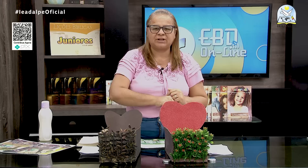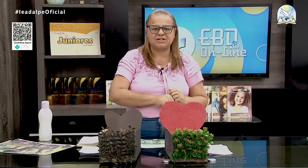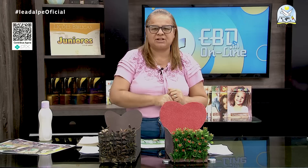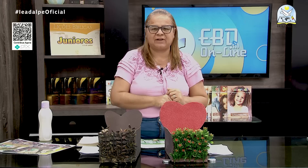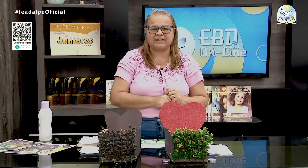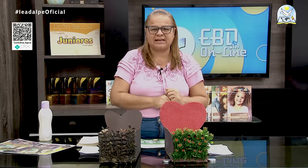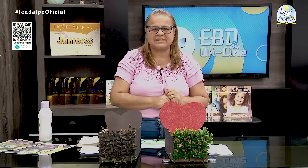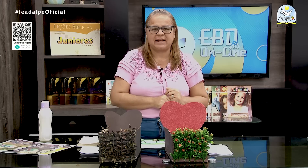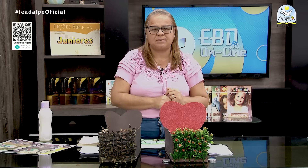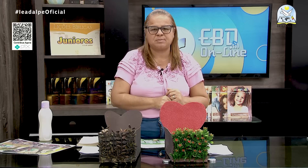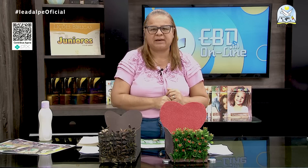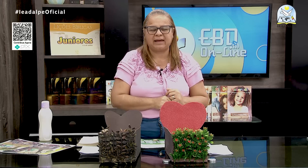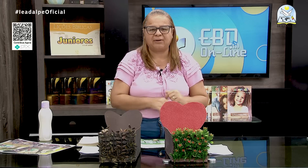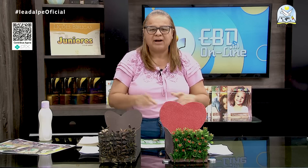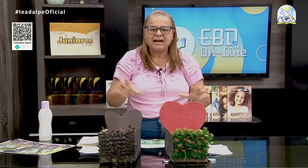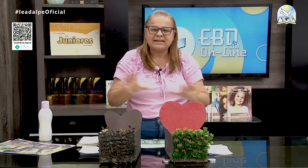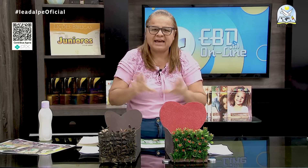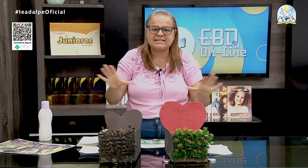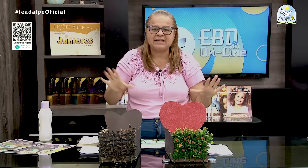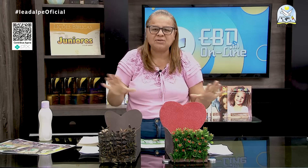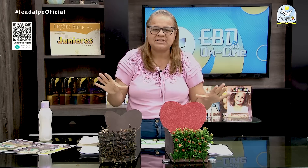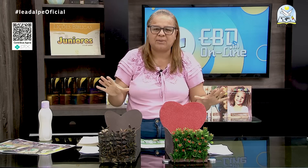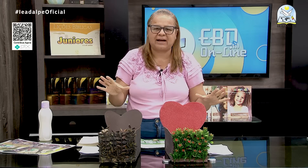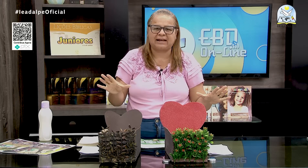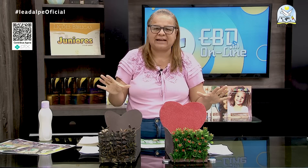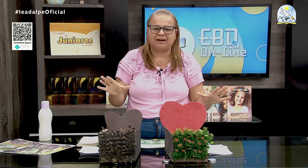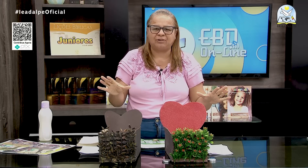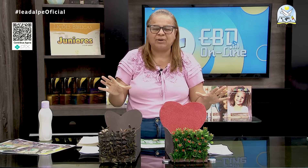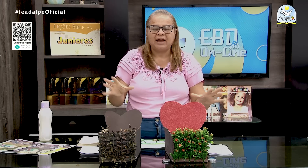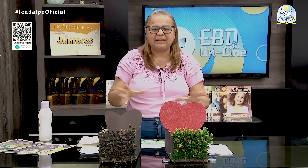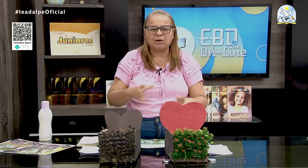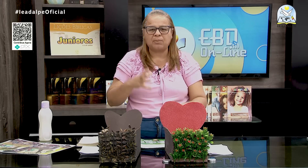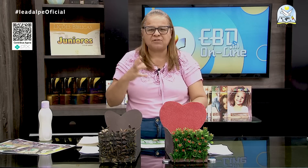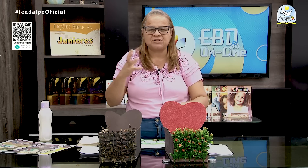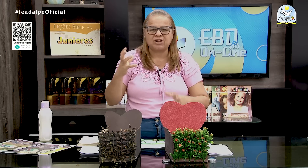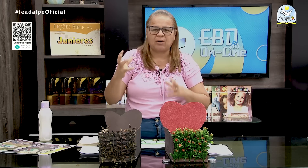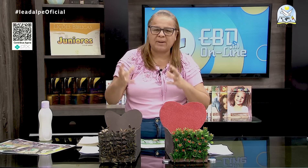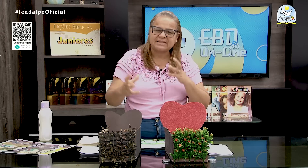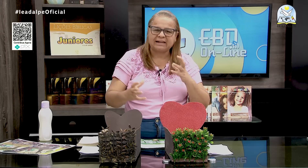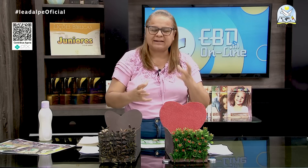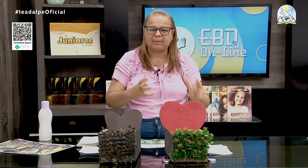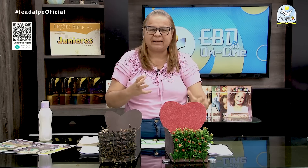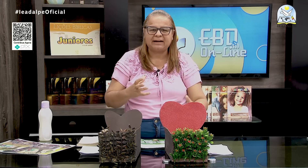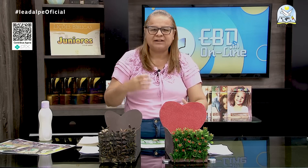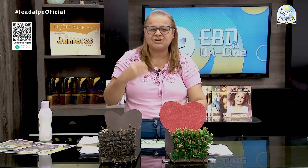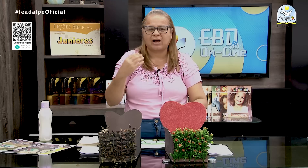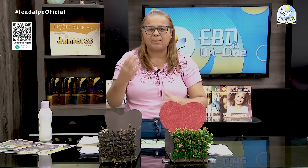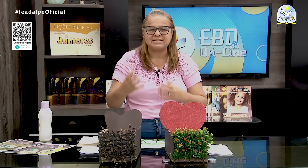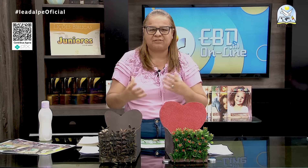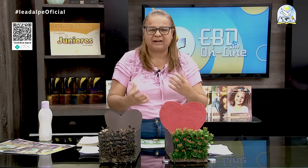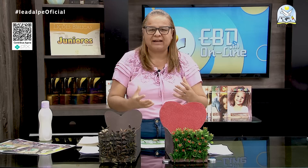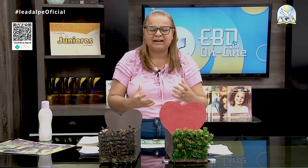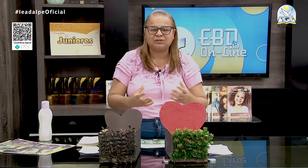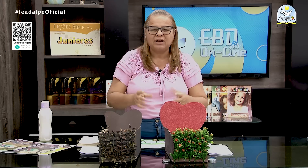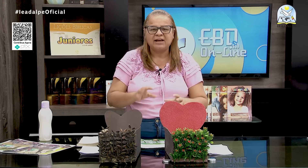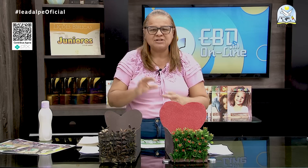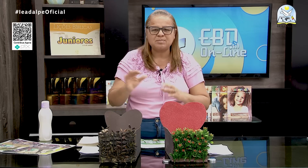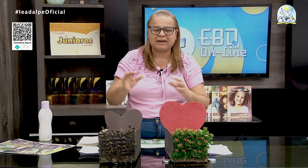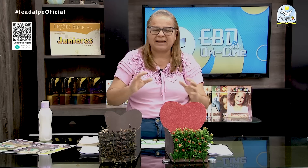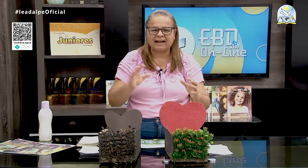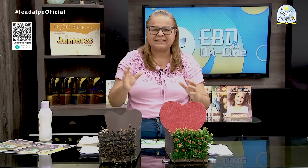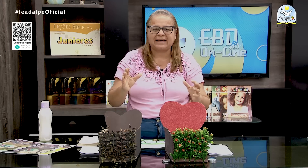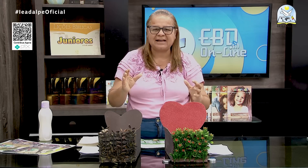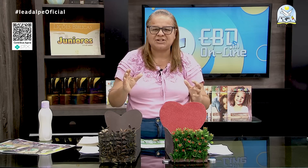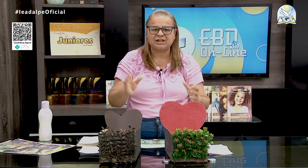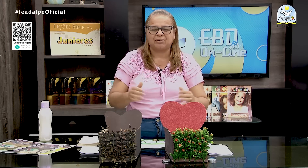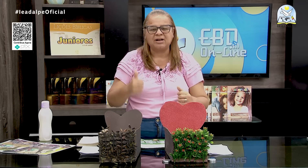esse fruto que a gente vai ter que ensinar para os pequenos que esse não são agradável então o professor já começa ali trabalhando já começa falando e